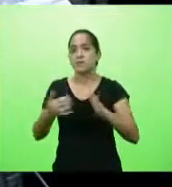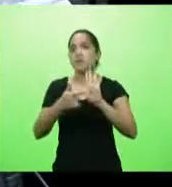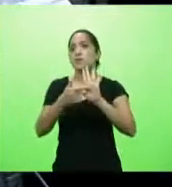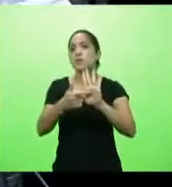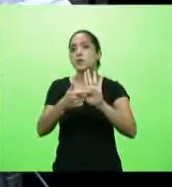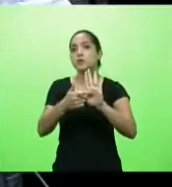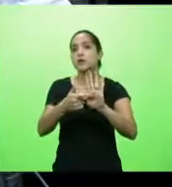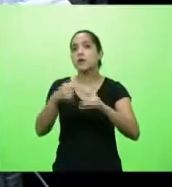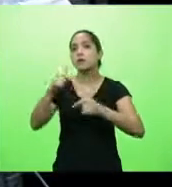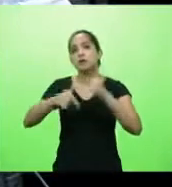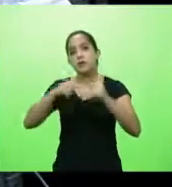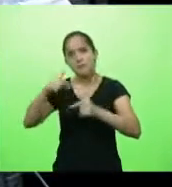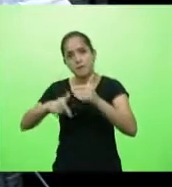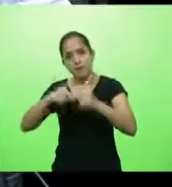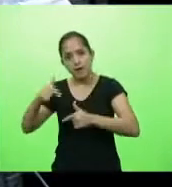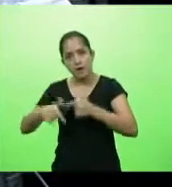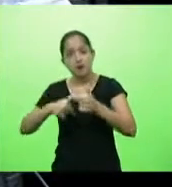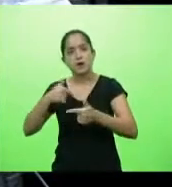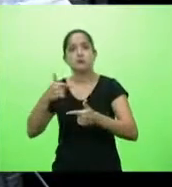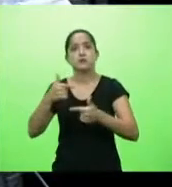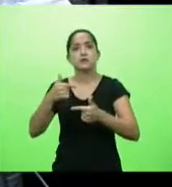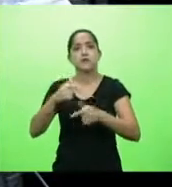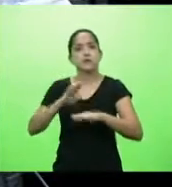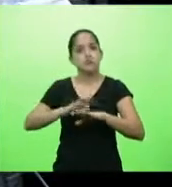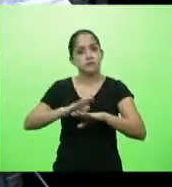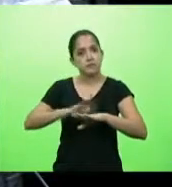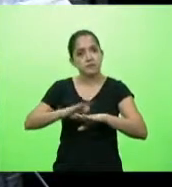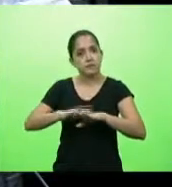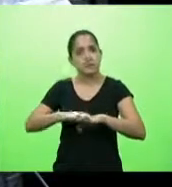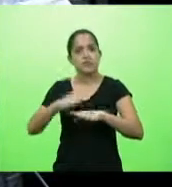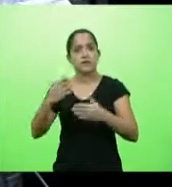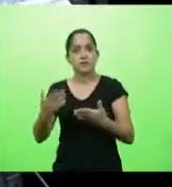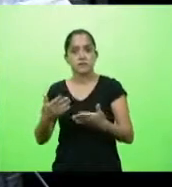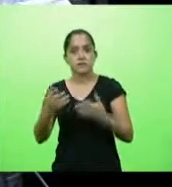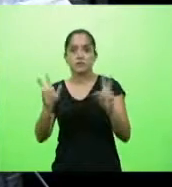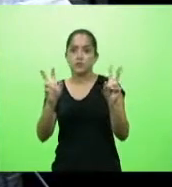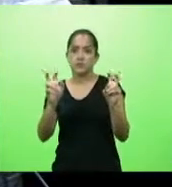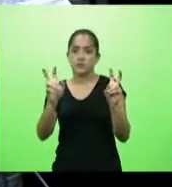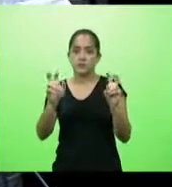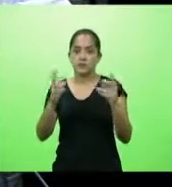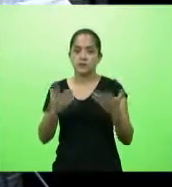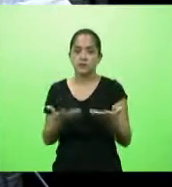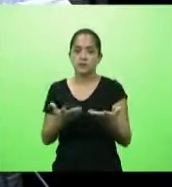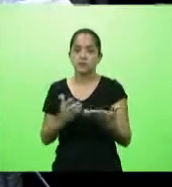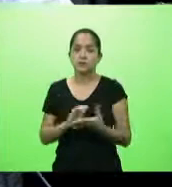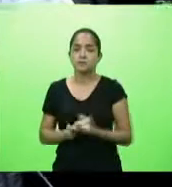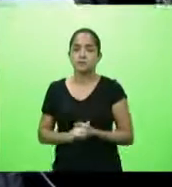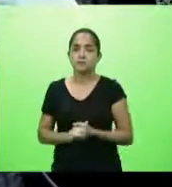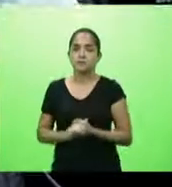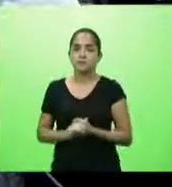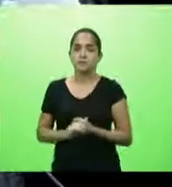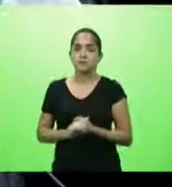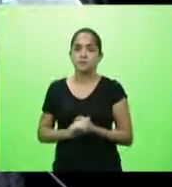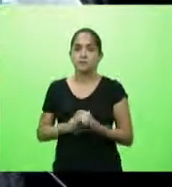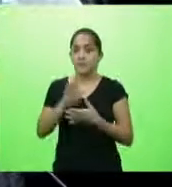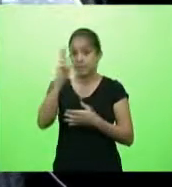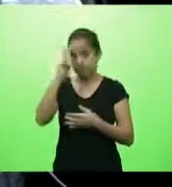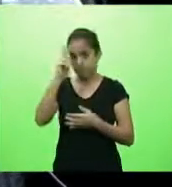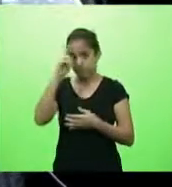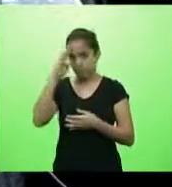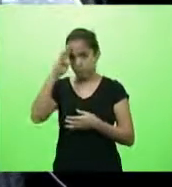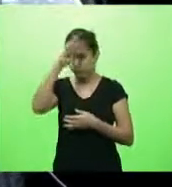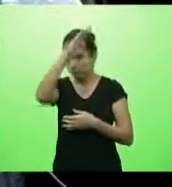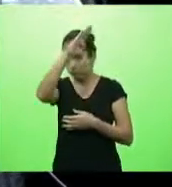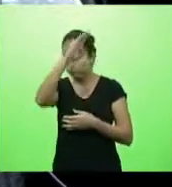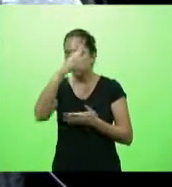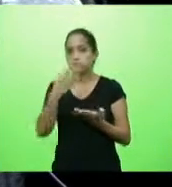esse trabalho que ele vem fazendo com relação às vacinas aqui no Brasil. Lembrando que o Bolsonaro, ele